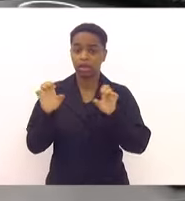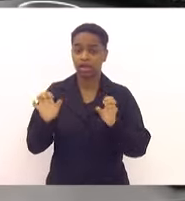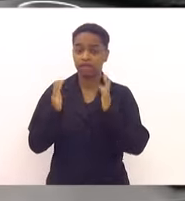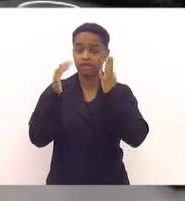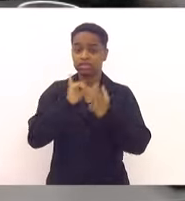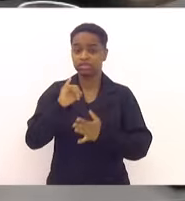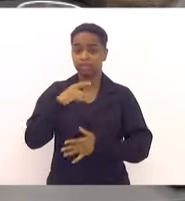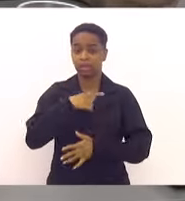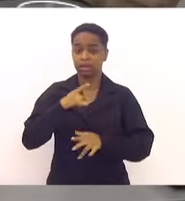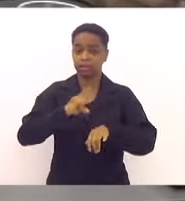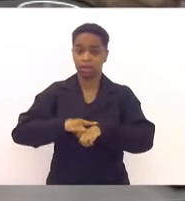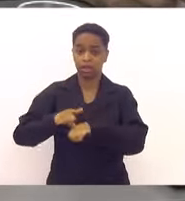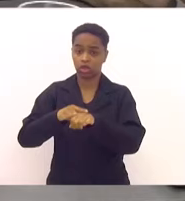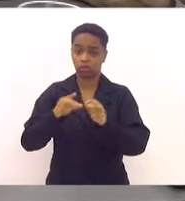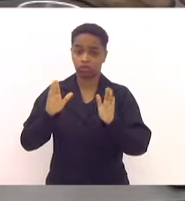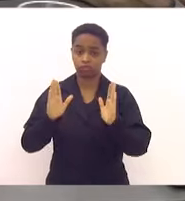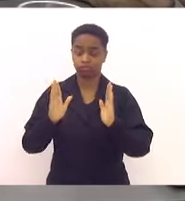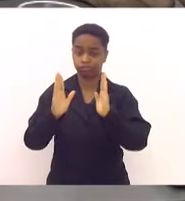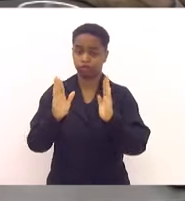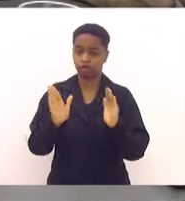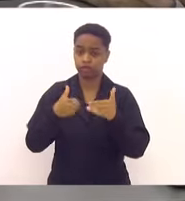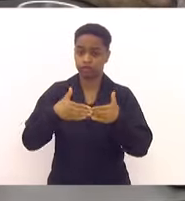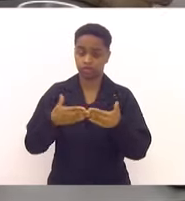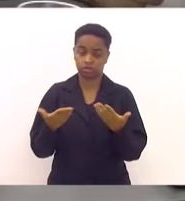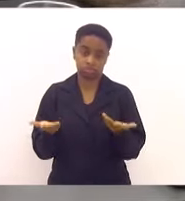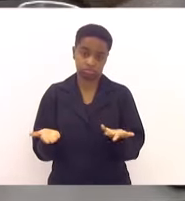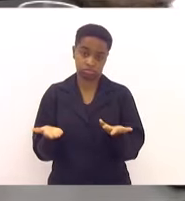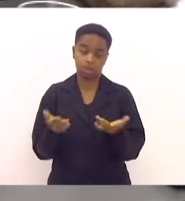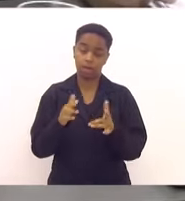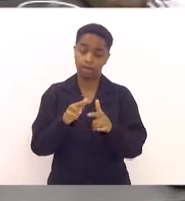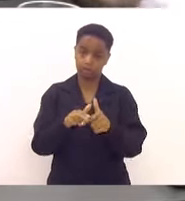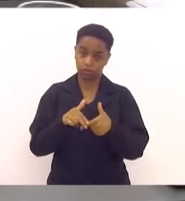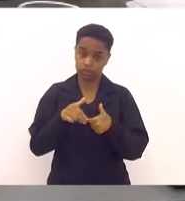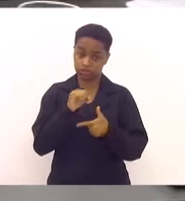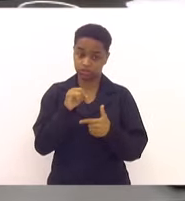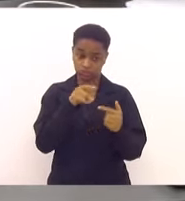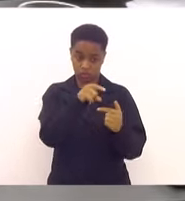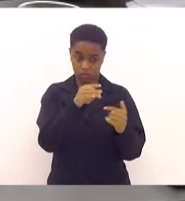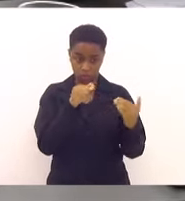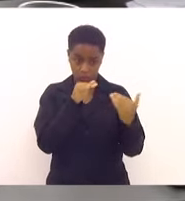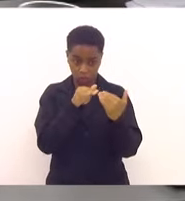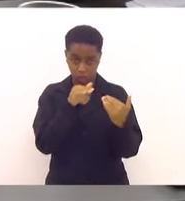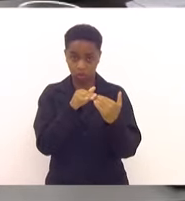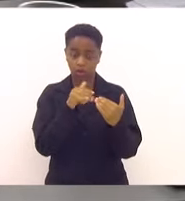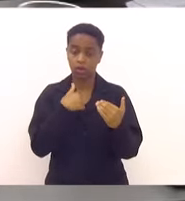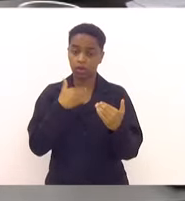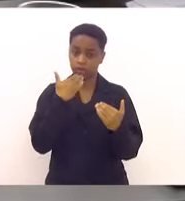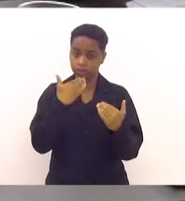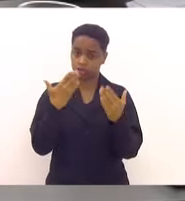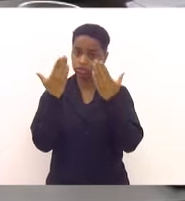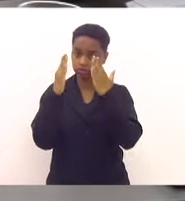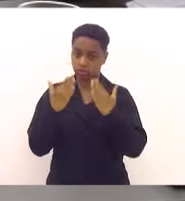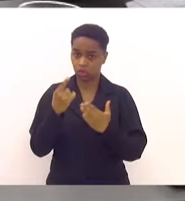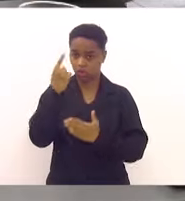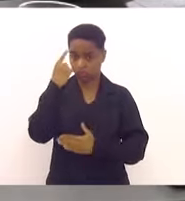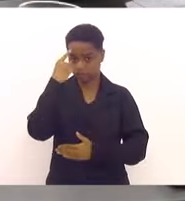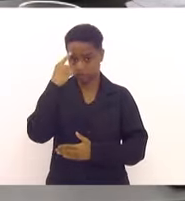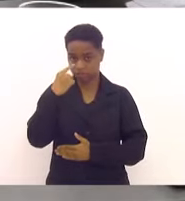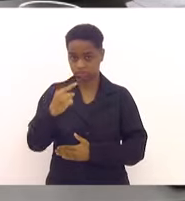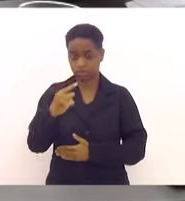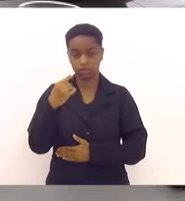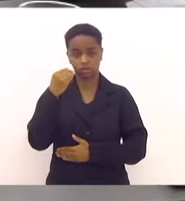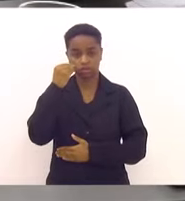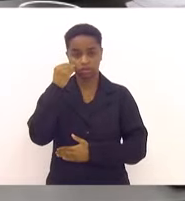de banheiro químico. Então, por essa razão, se Vossa Excelência concordar, eu ia pedir vista por uma sessão para